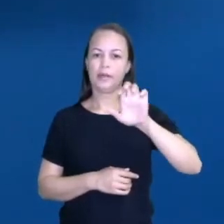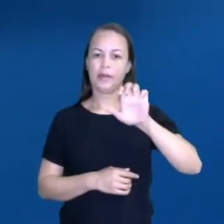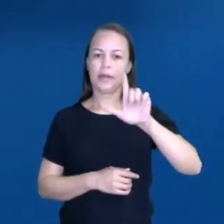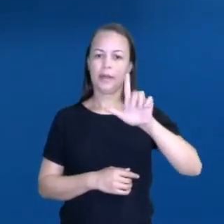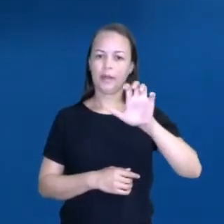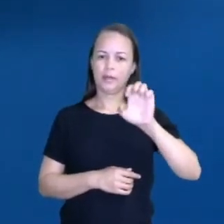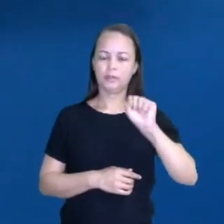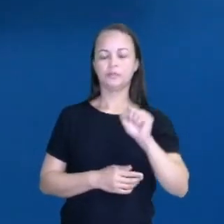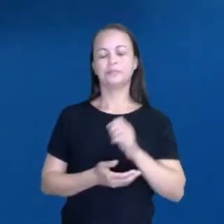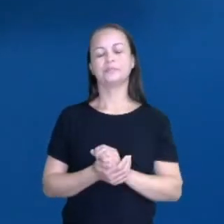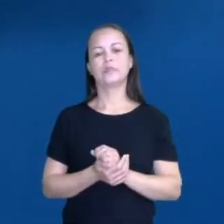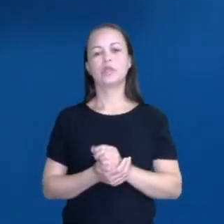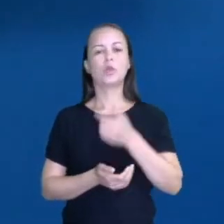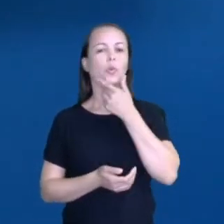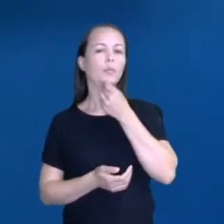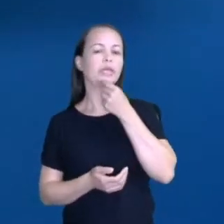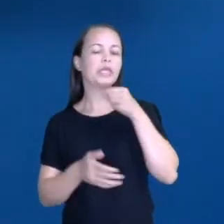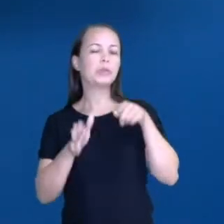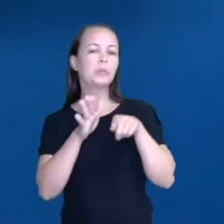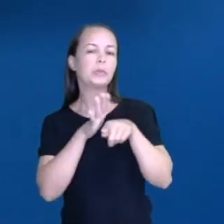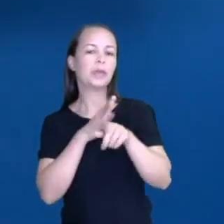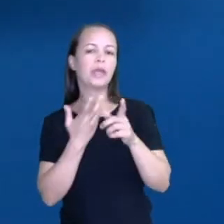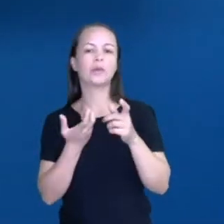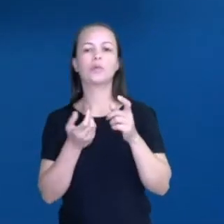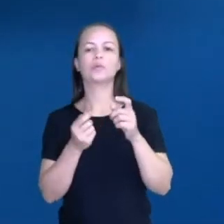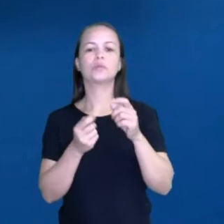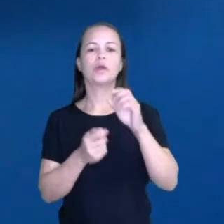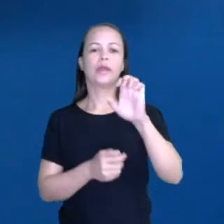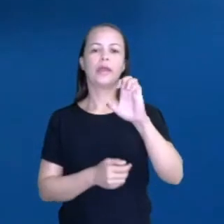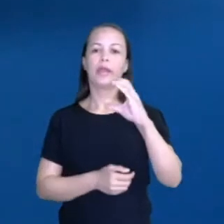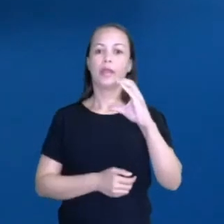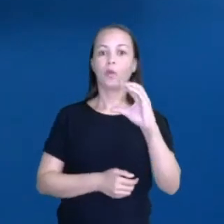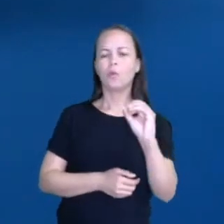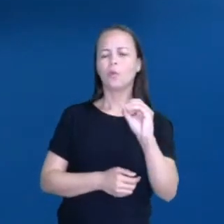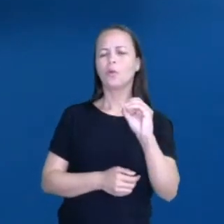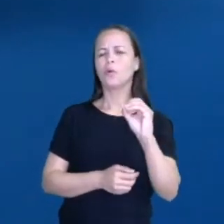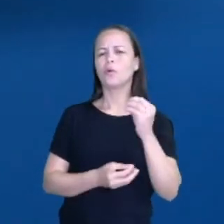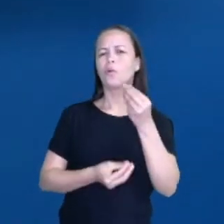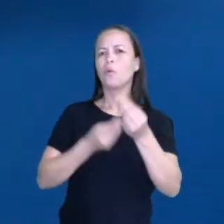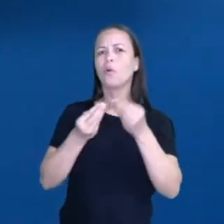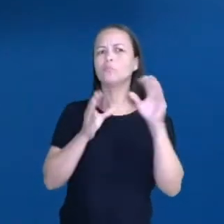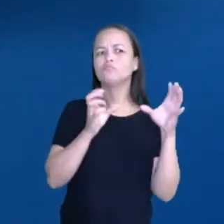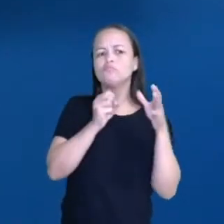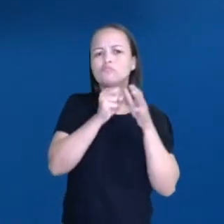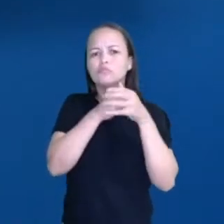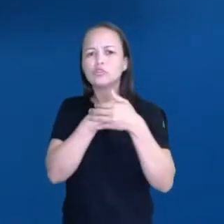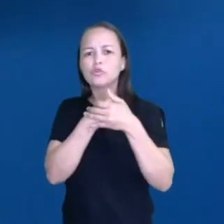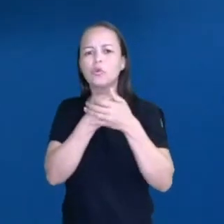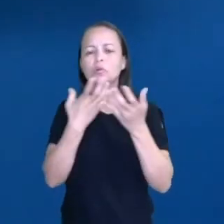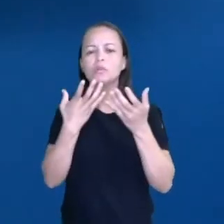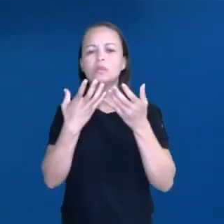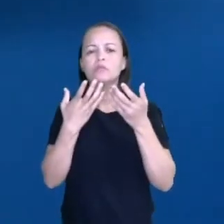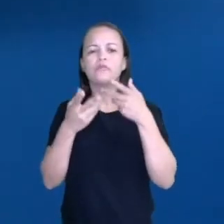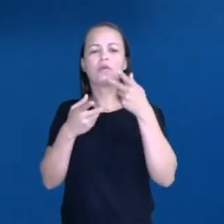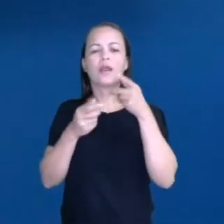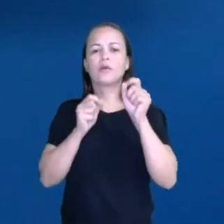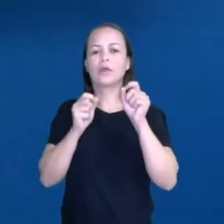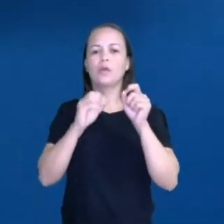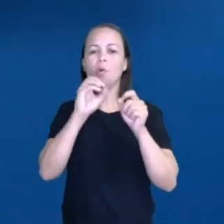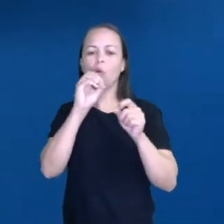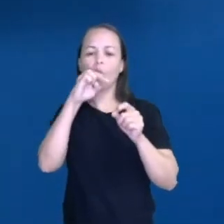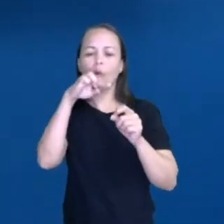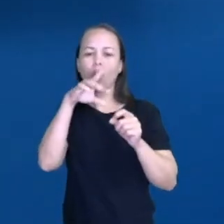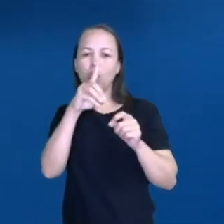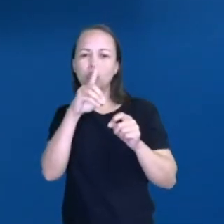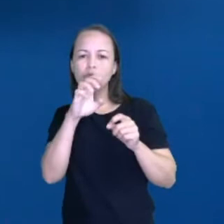que o eco se esconde? Mas o eco só responde, onde? Onde? O menino